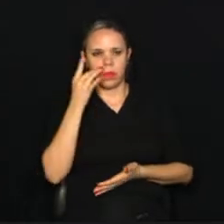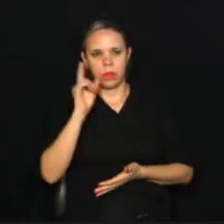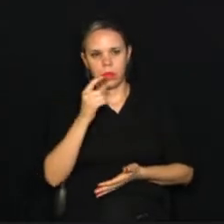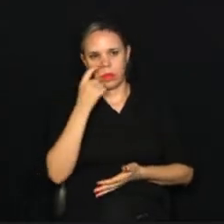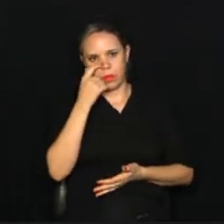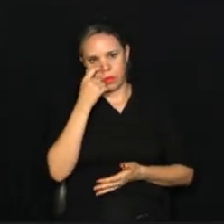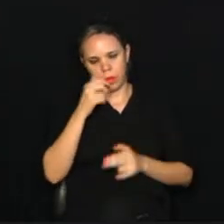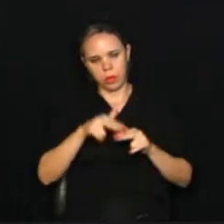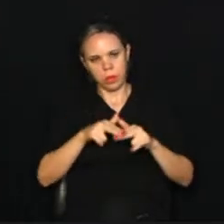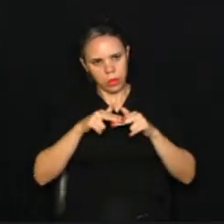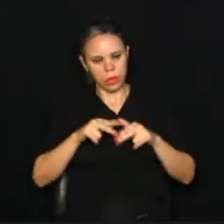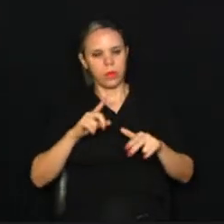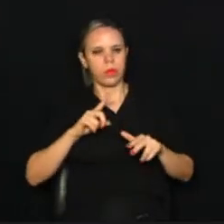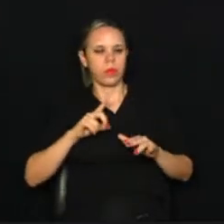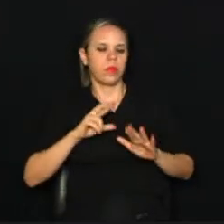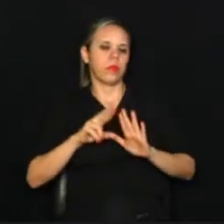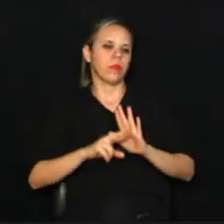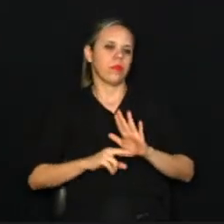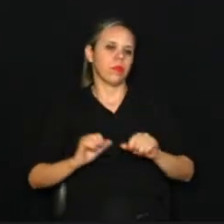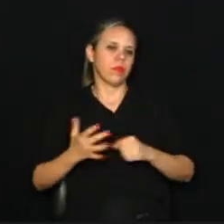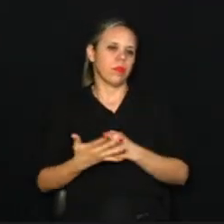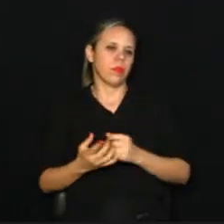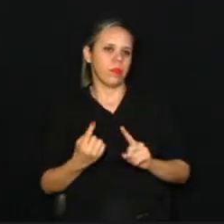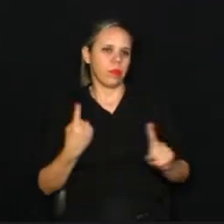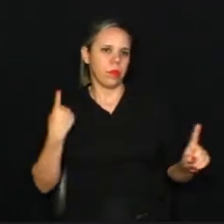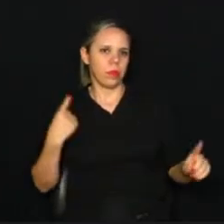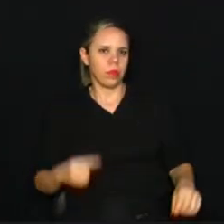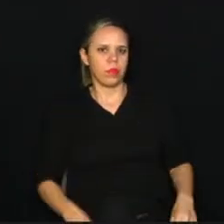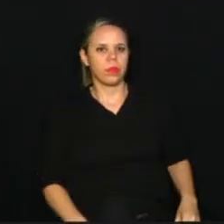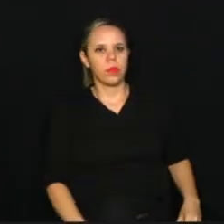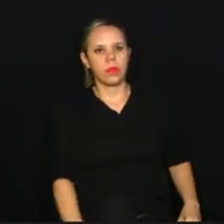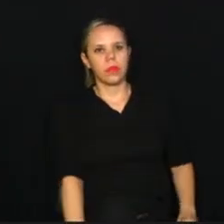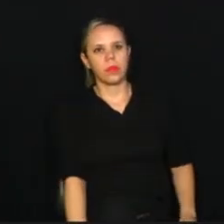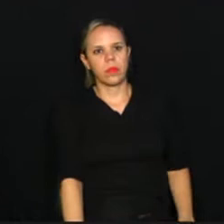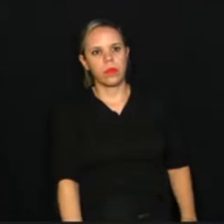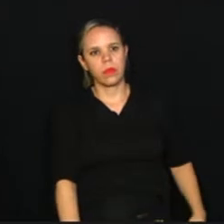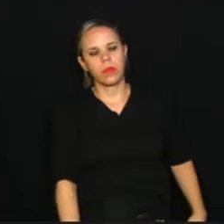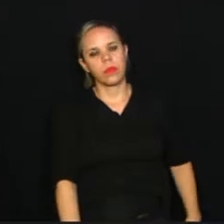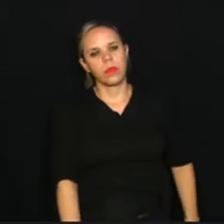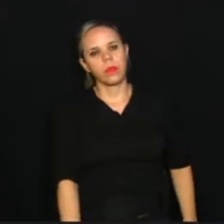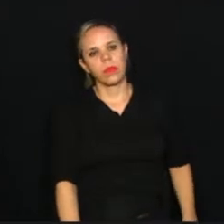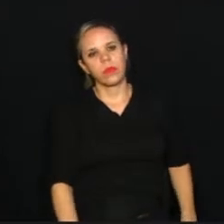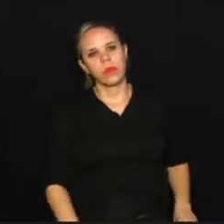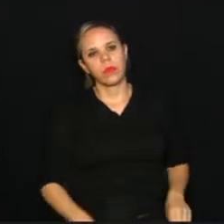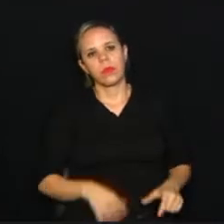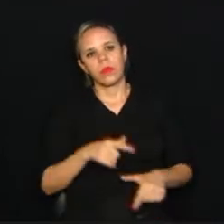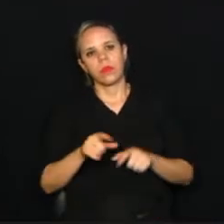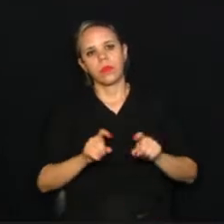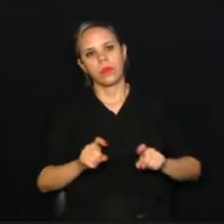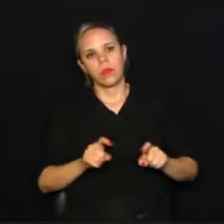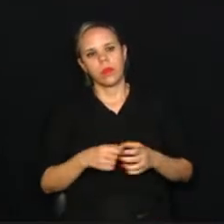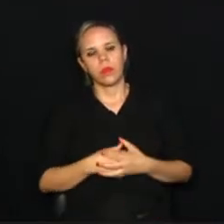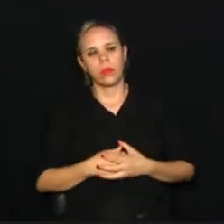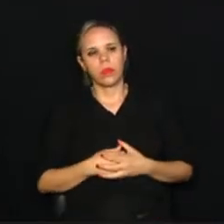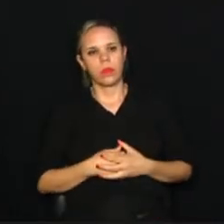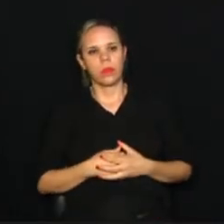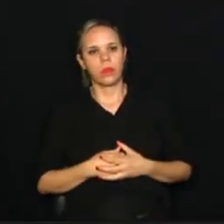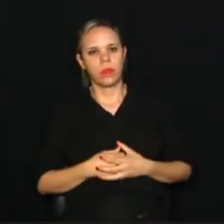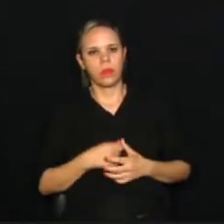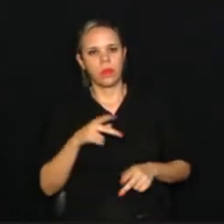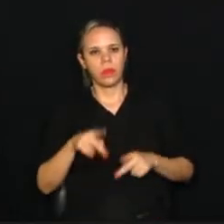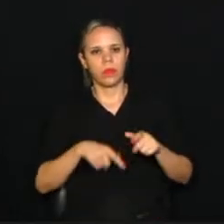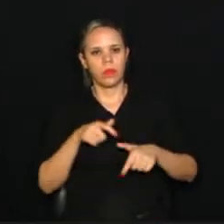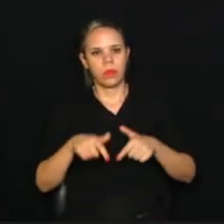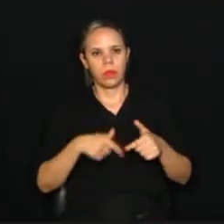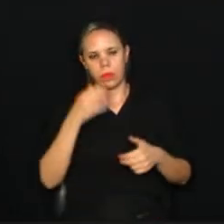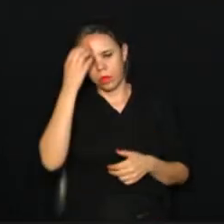porque existem todas as regras de distanciamento social e, ao mesmo tempo, de home office, e as pessoas estão trabalhando de